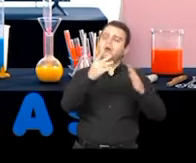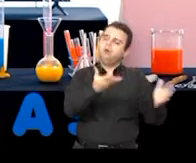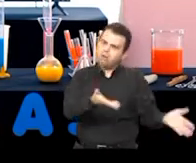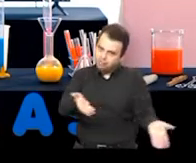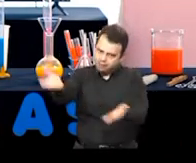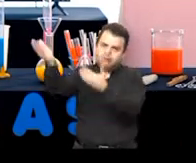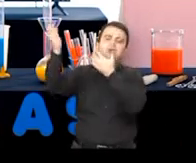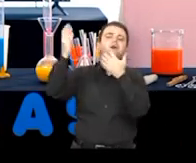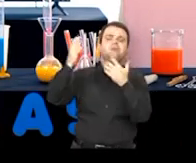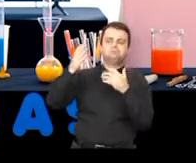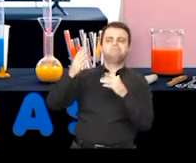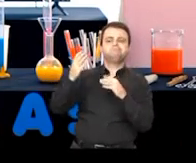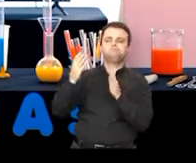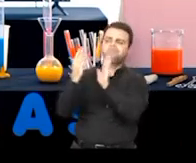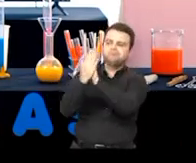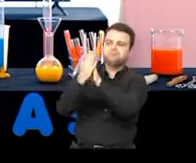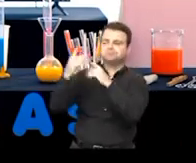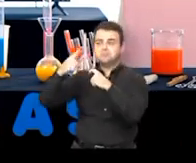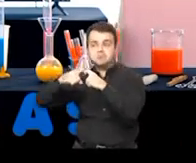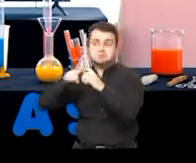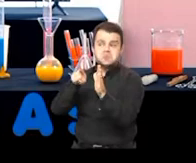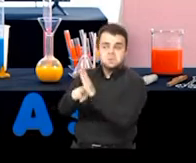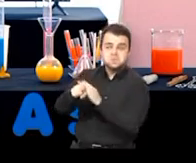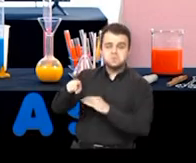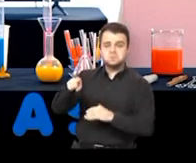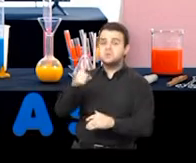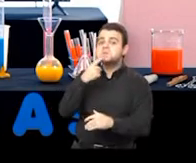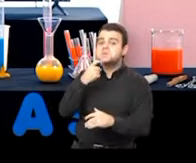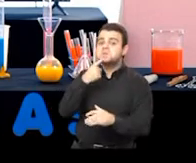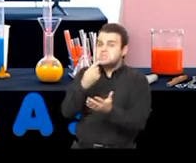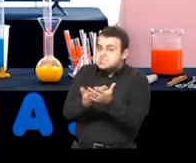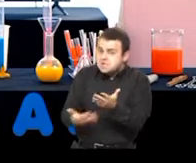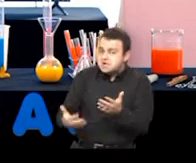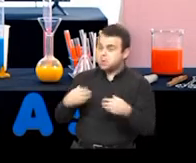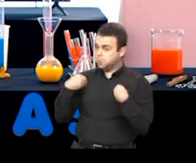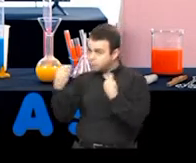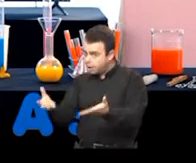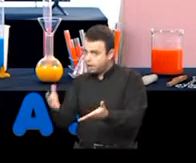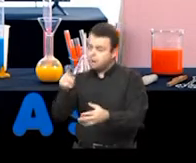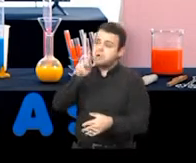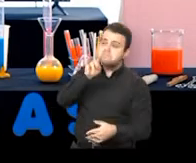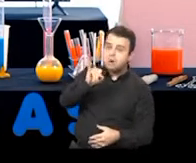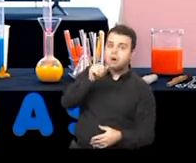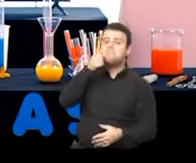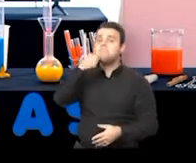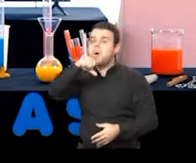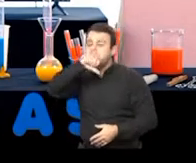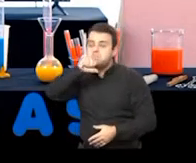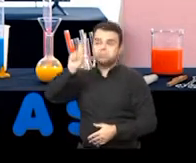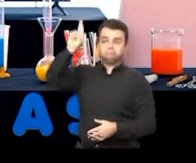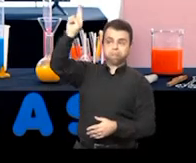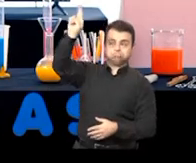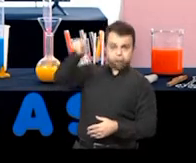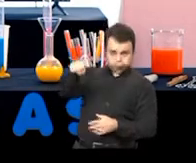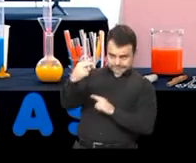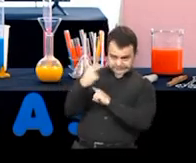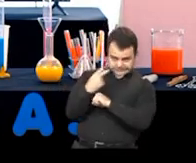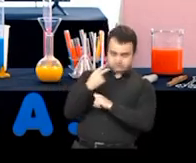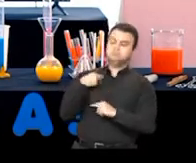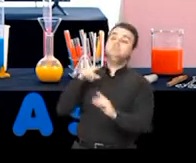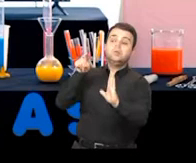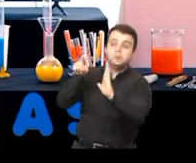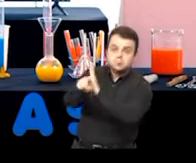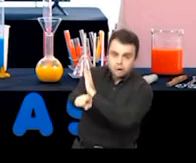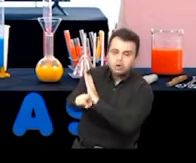falar com o médico, ver se você pode doar sangue no caso dos seus responsáveis, pais e maiores de idade, e aí sempre